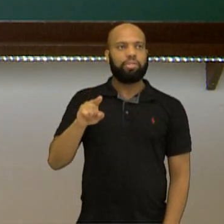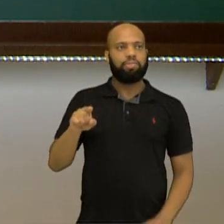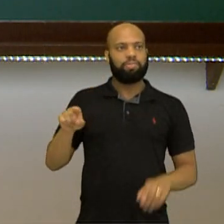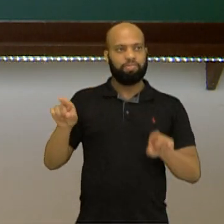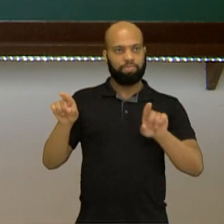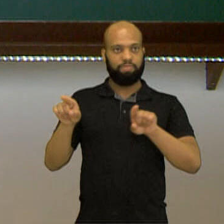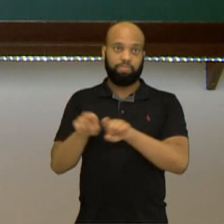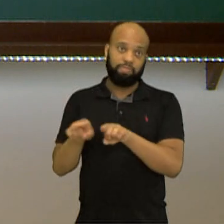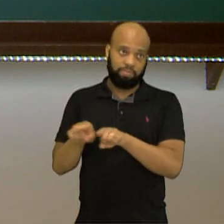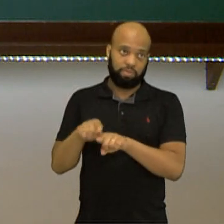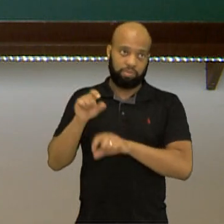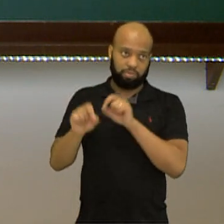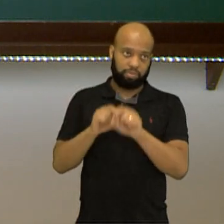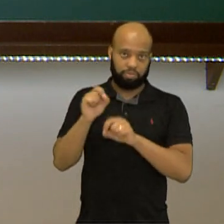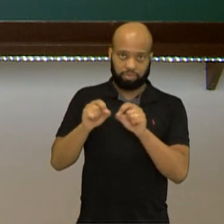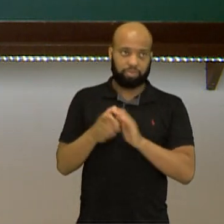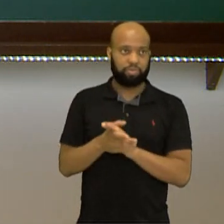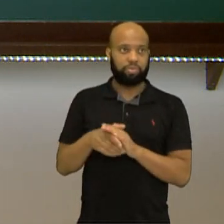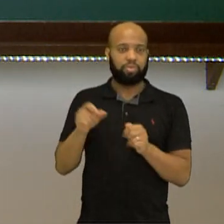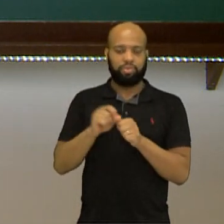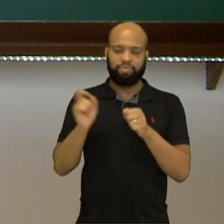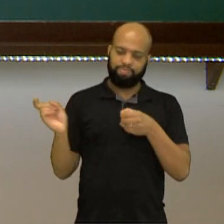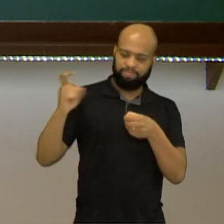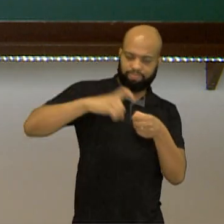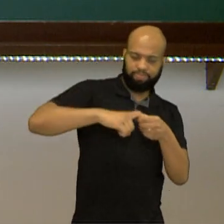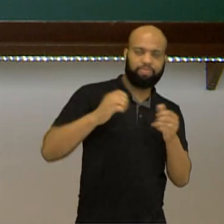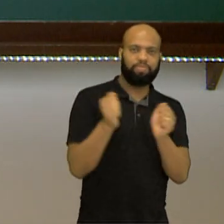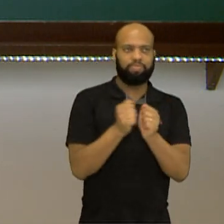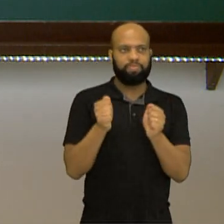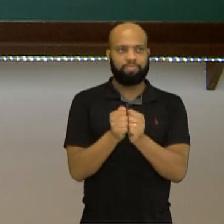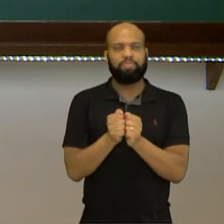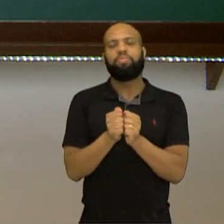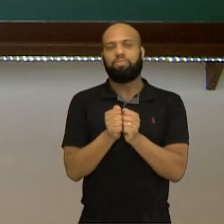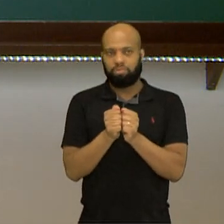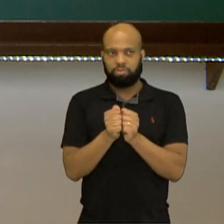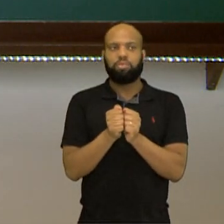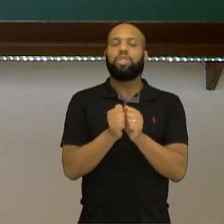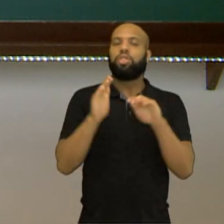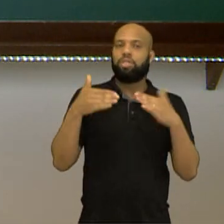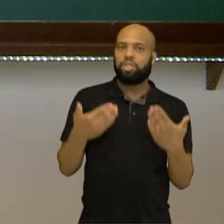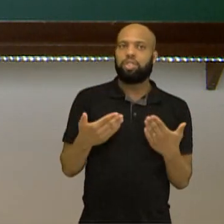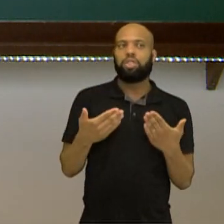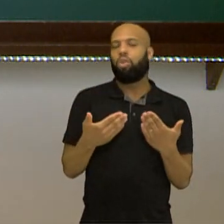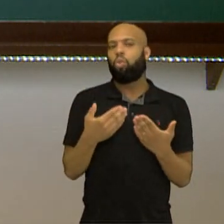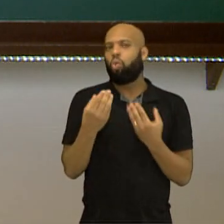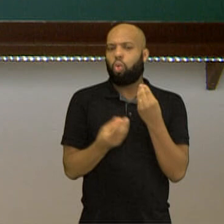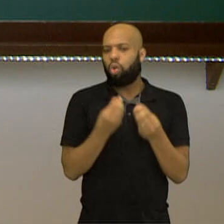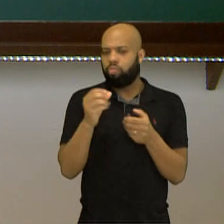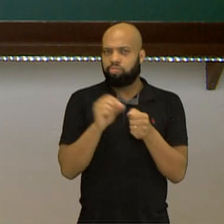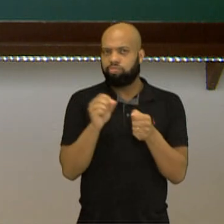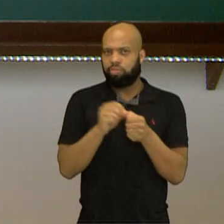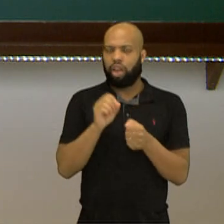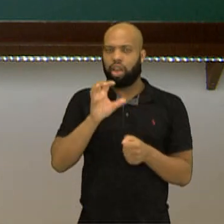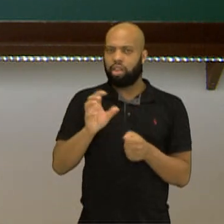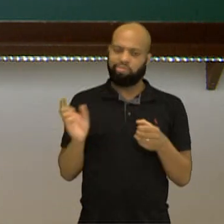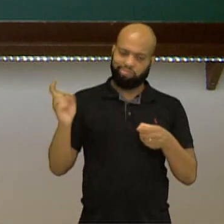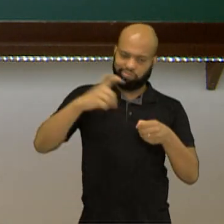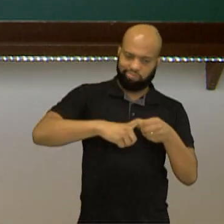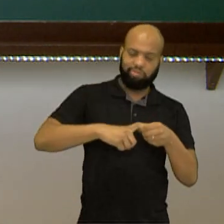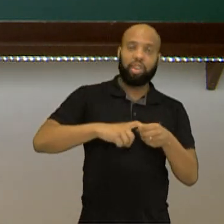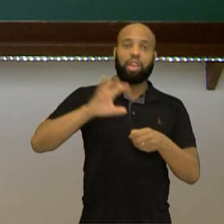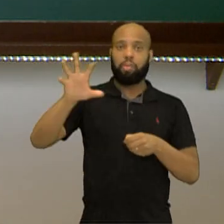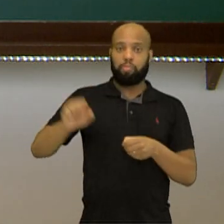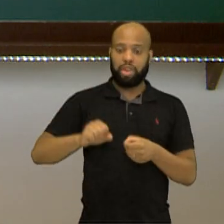Harper, ele fez uma parceria, né, com Ben Harper. E como que é feita essa parceria? Eles pegam um skate de